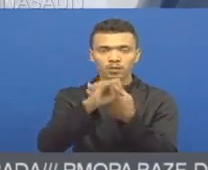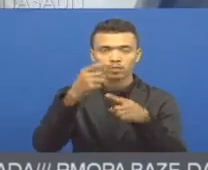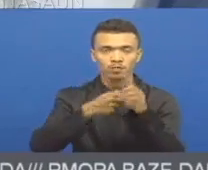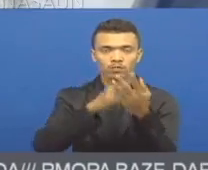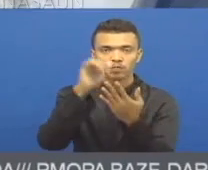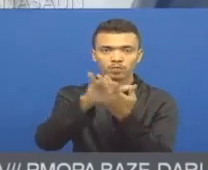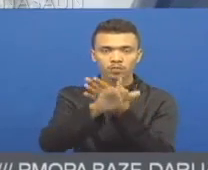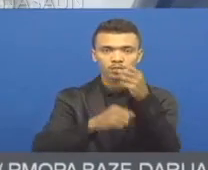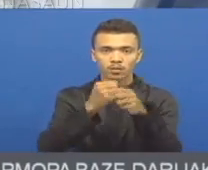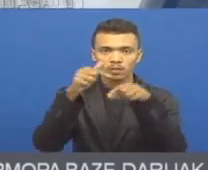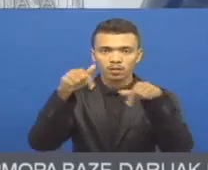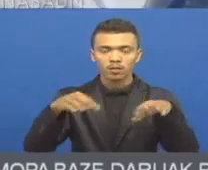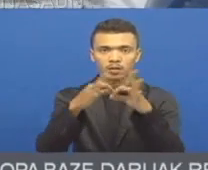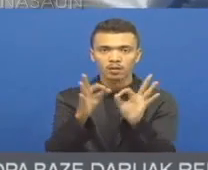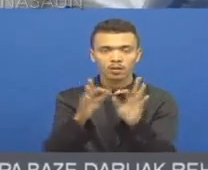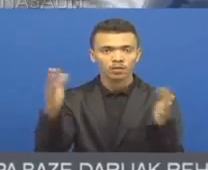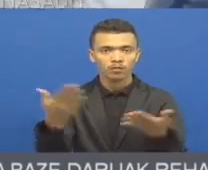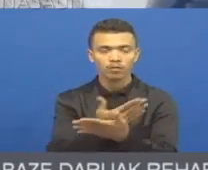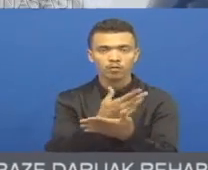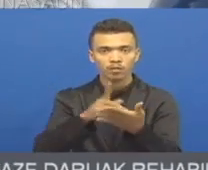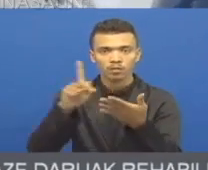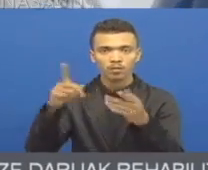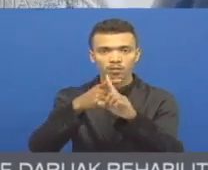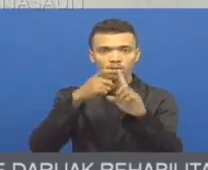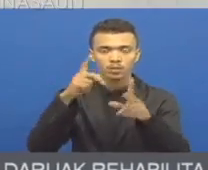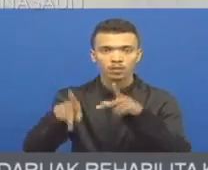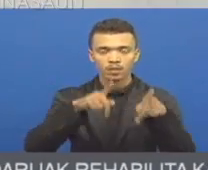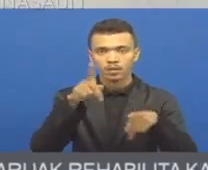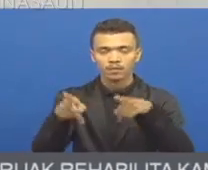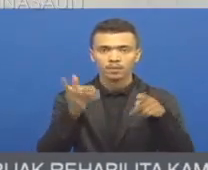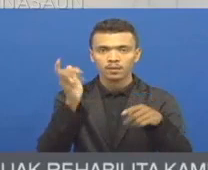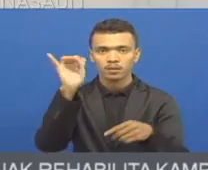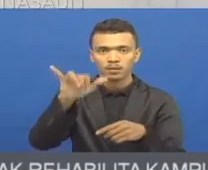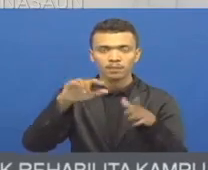hus instalação fon no pagamento tarifário hus cliente Sira.